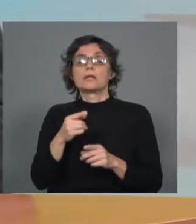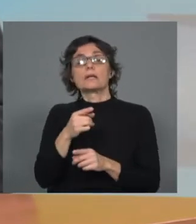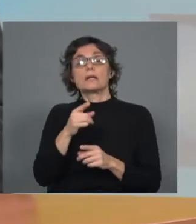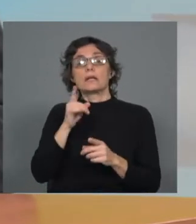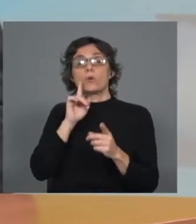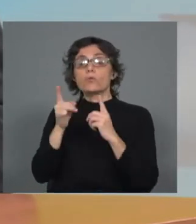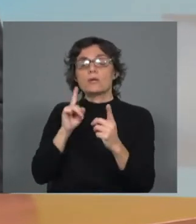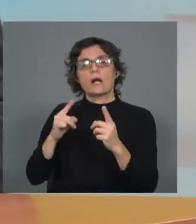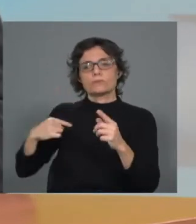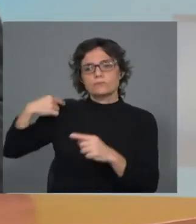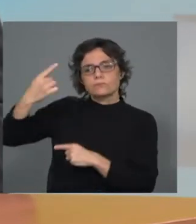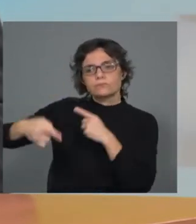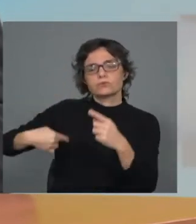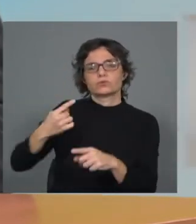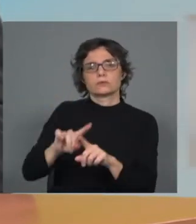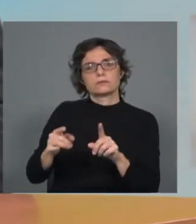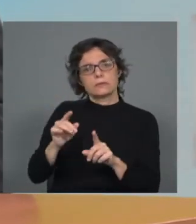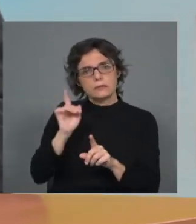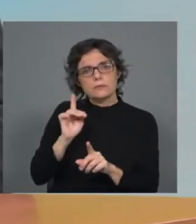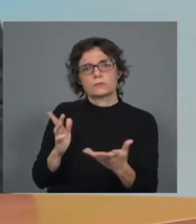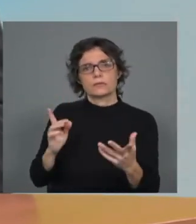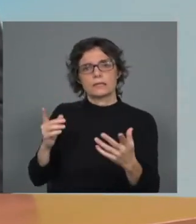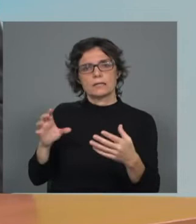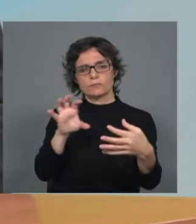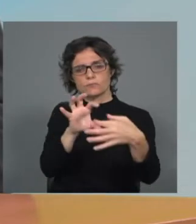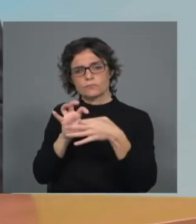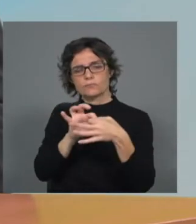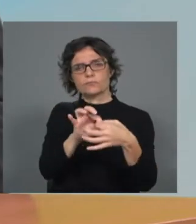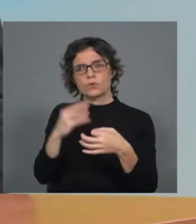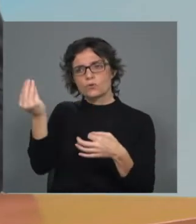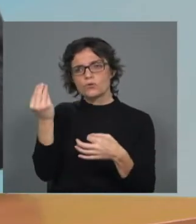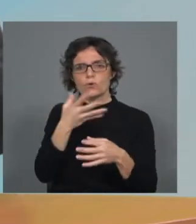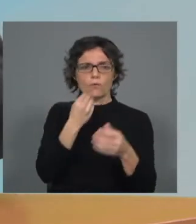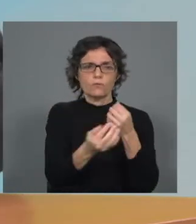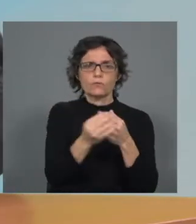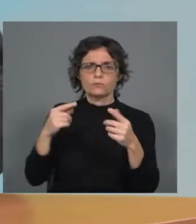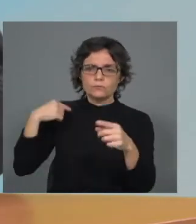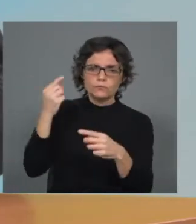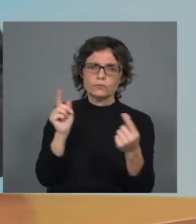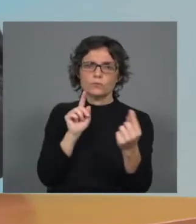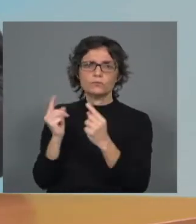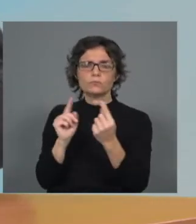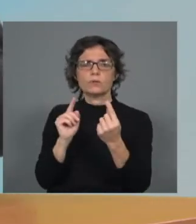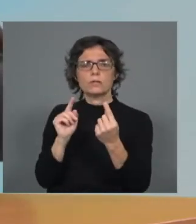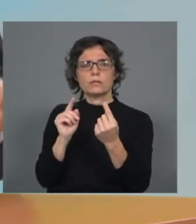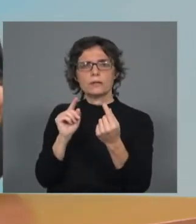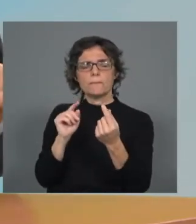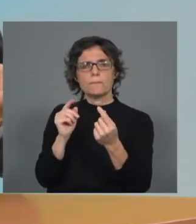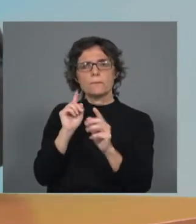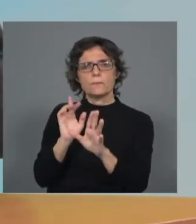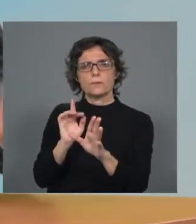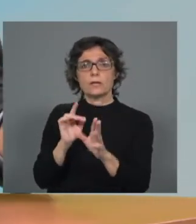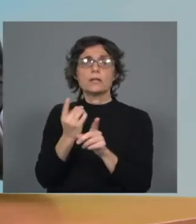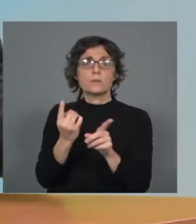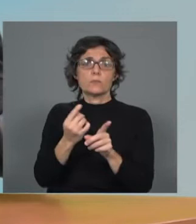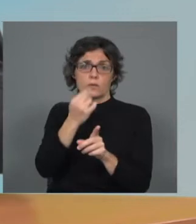aí, entre esta riqueza que nos vem do passado, mas também que a história não começa agora, mas também